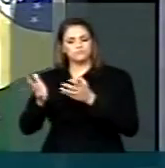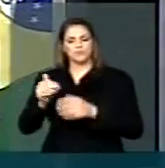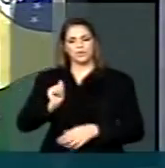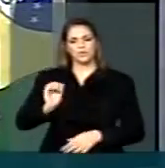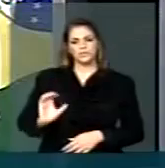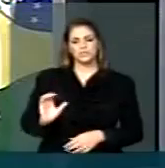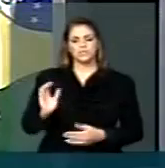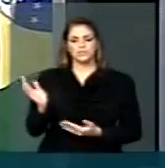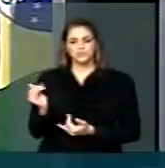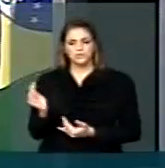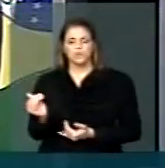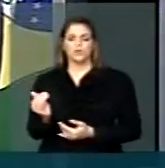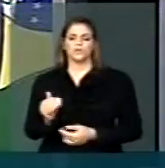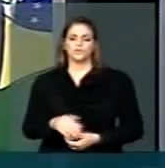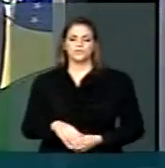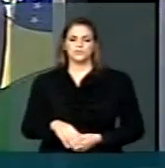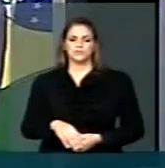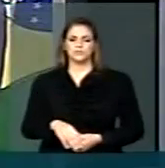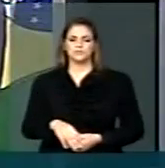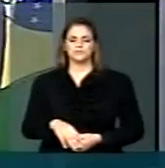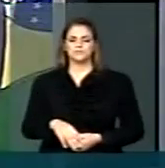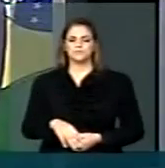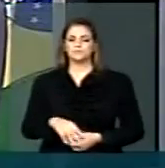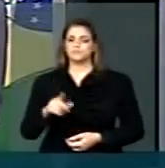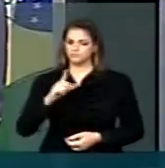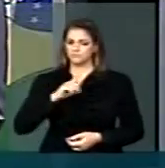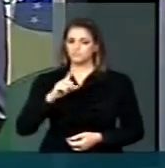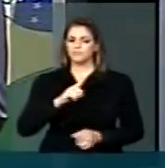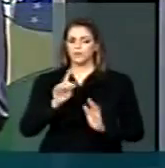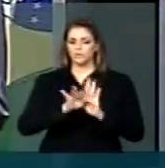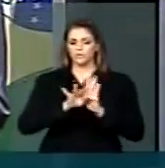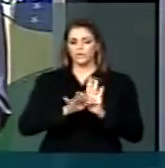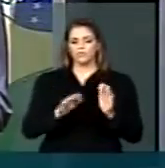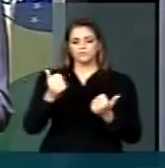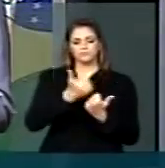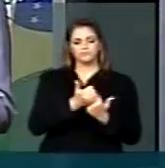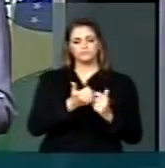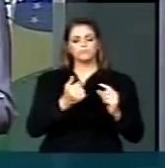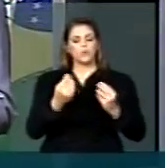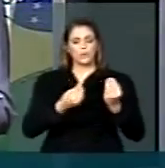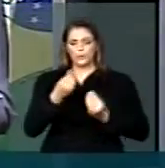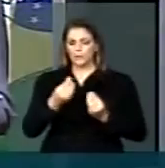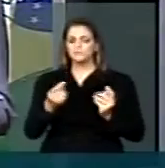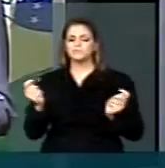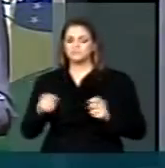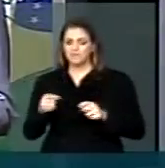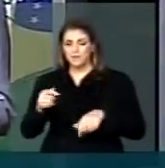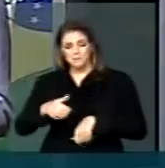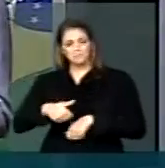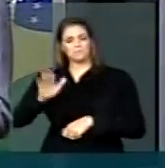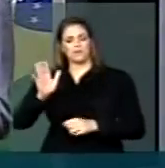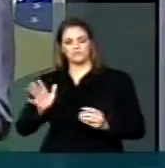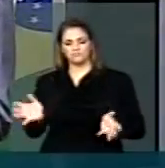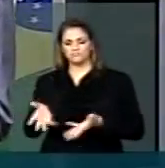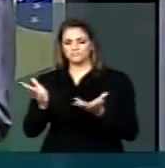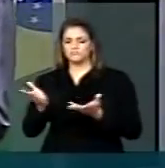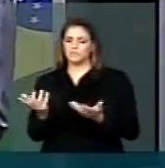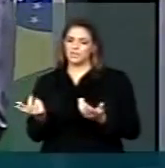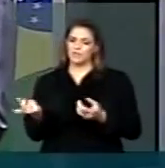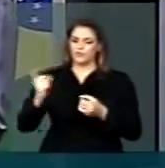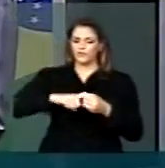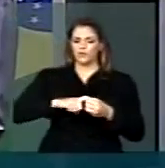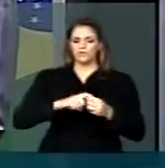estudo técnico. Uma inovação do substitutivo seria incentivar as ações de ressocialização, tornando